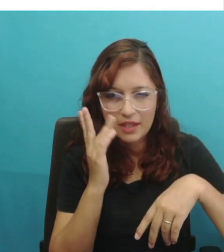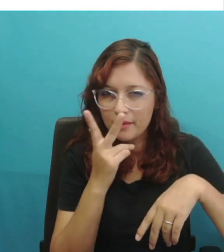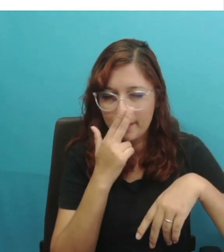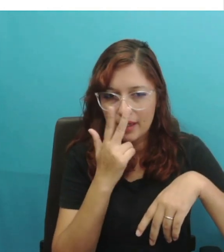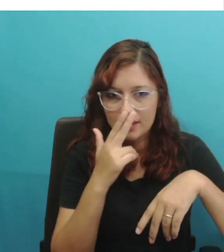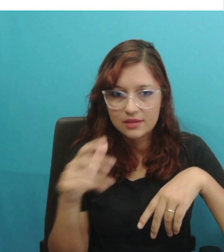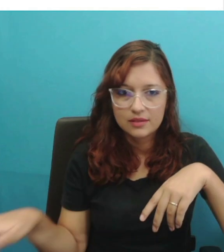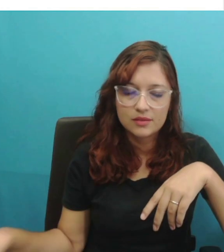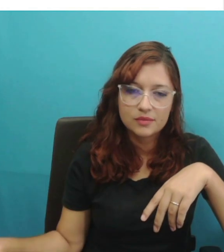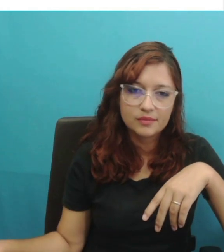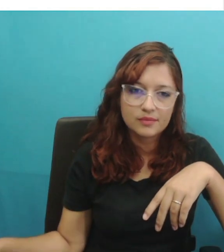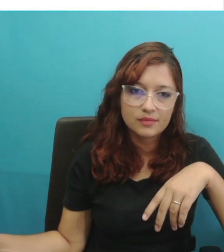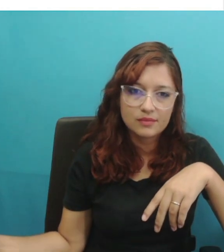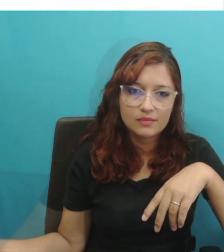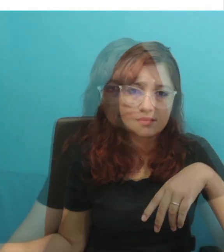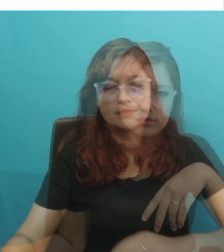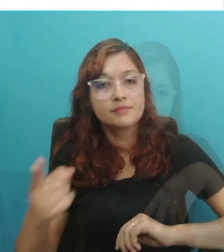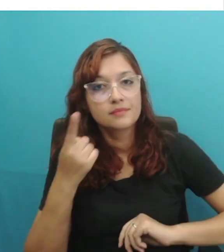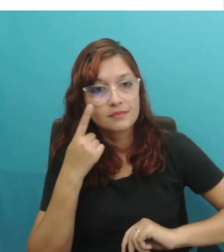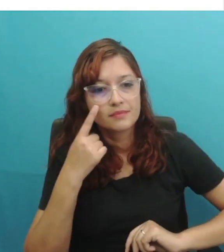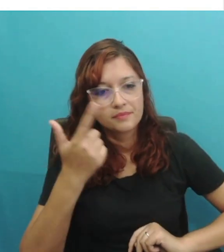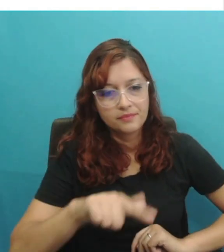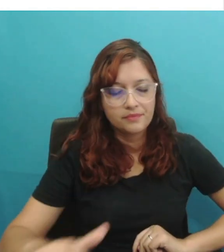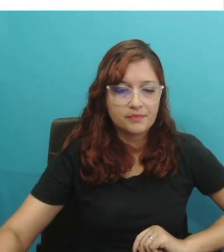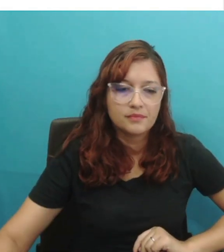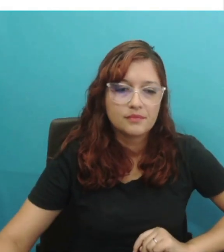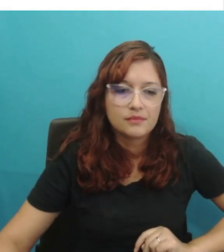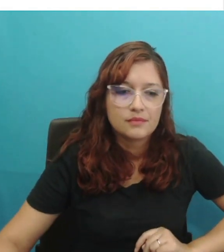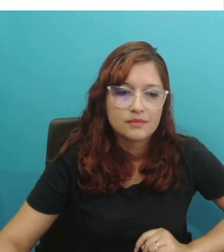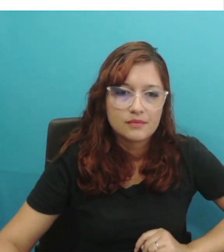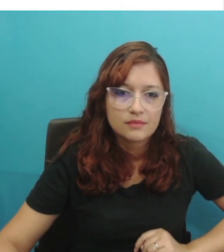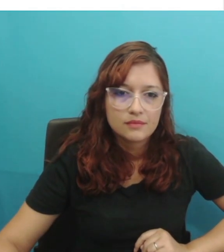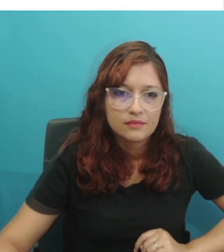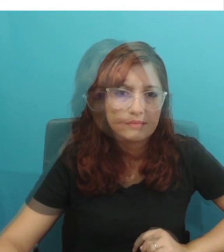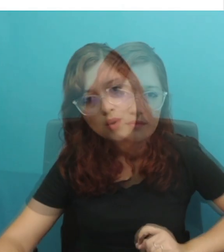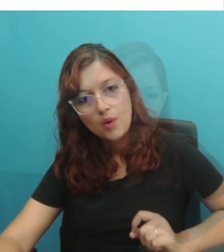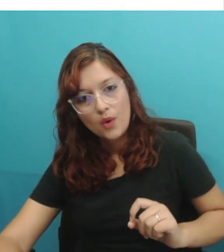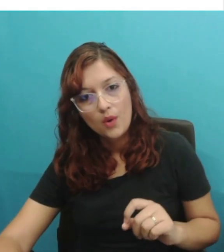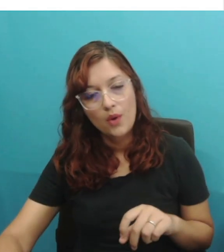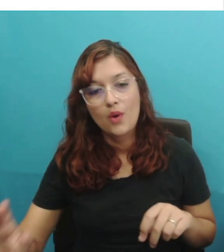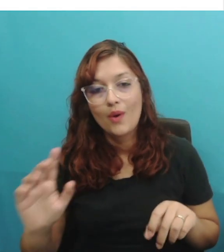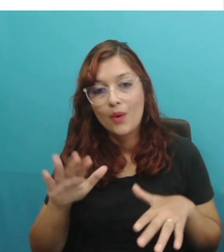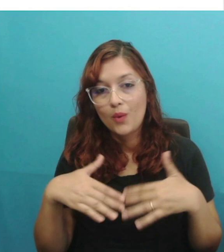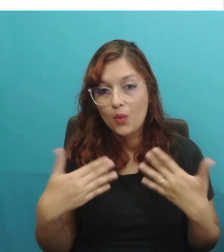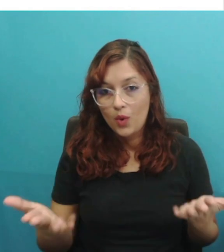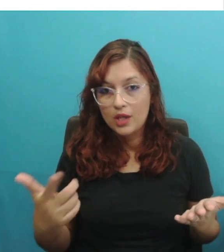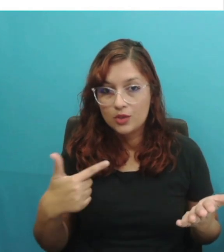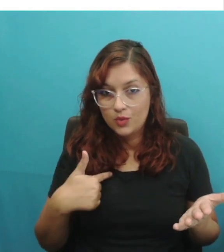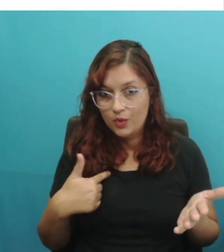Se eu tiver, certo? É nesse sentido. Vamos ver outro.